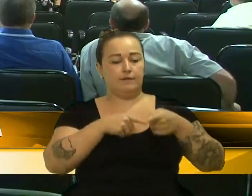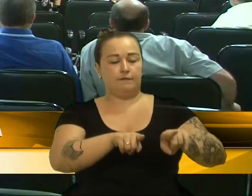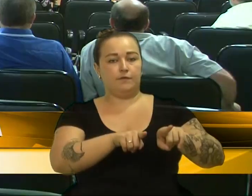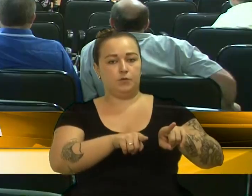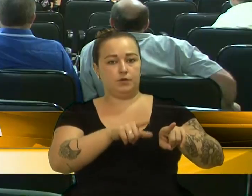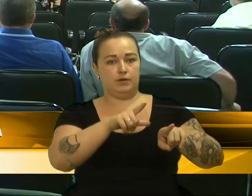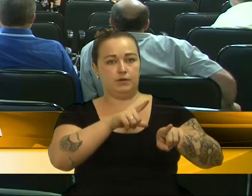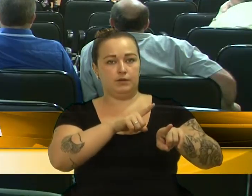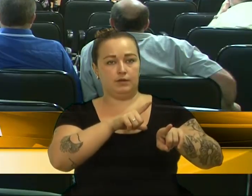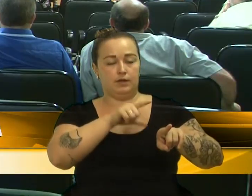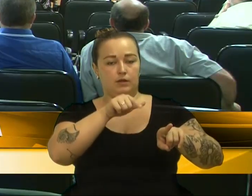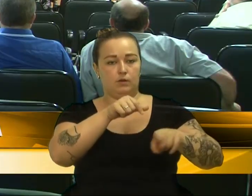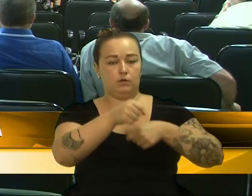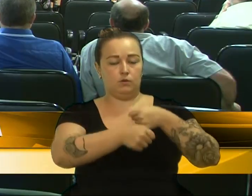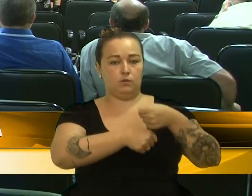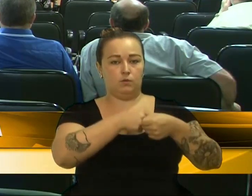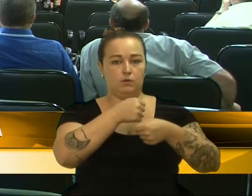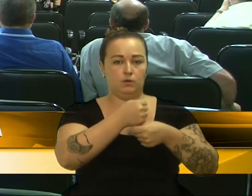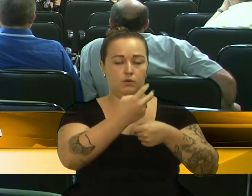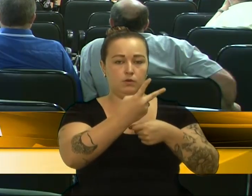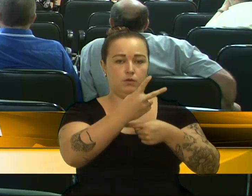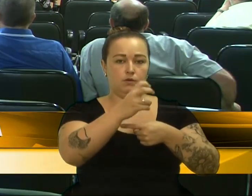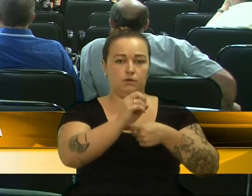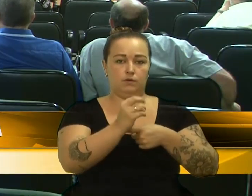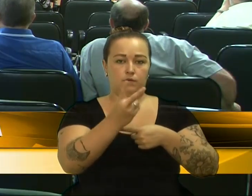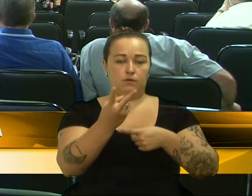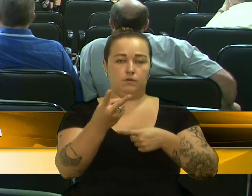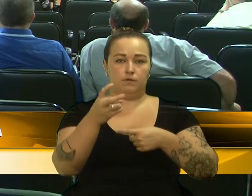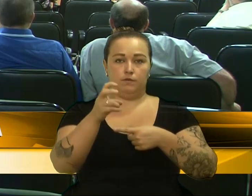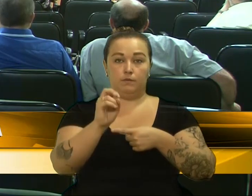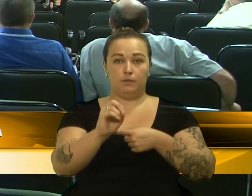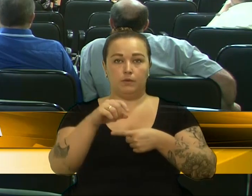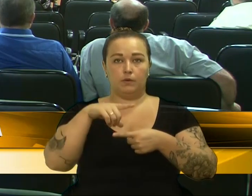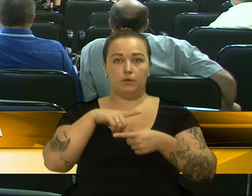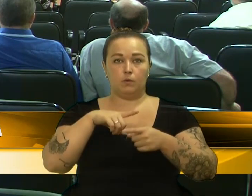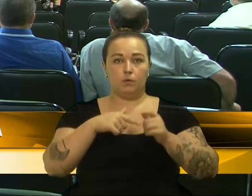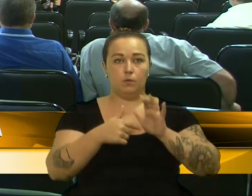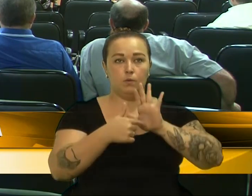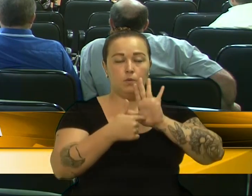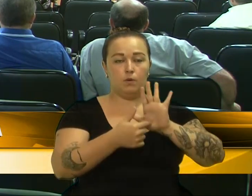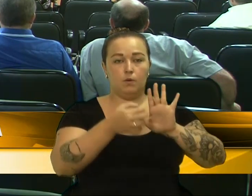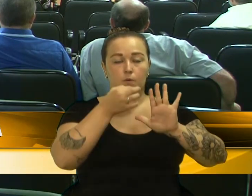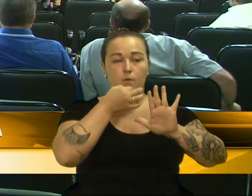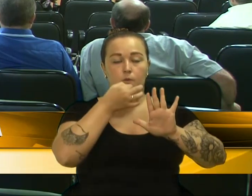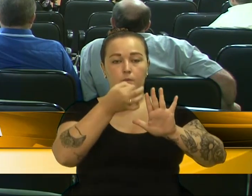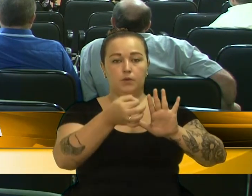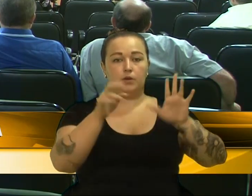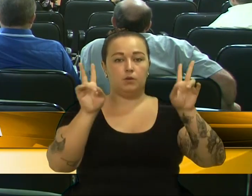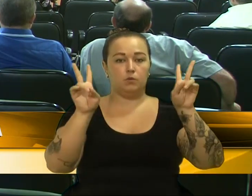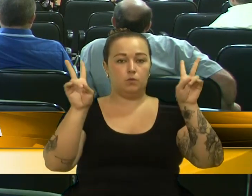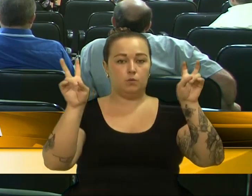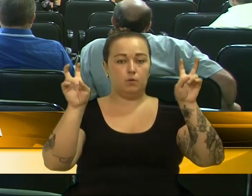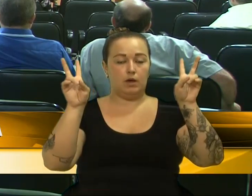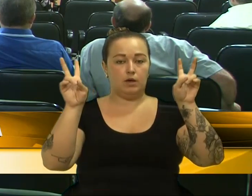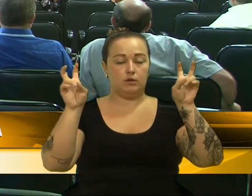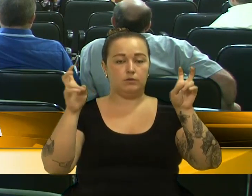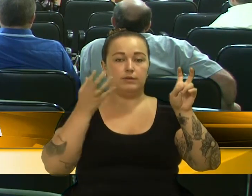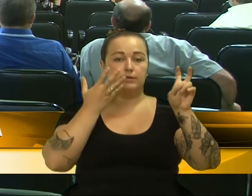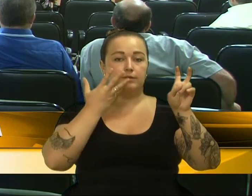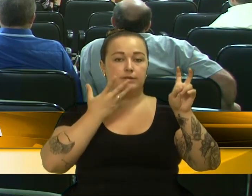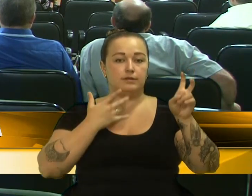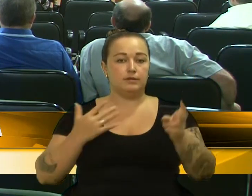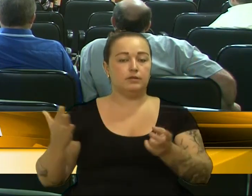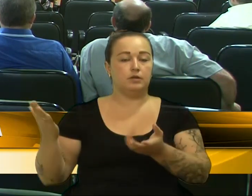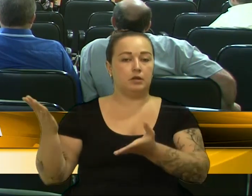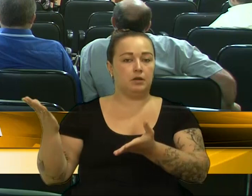nessa abertura da frente parlamentar em defesa das nossas crianças e adolescentes. Então, de público, quero cumprimentar Vossa